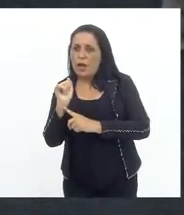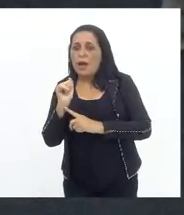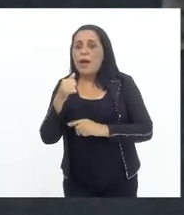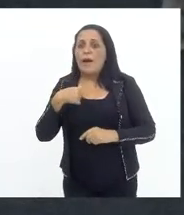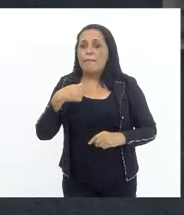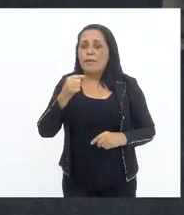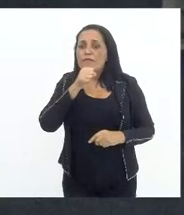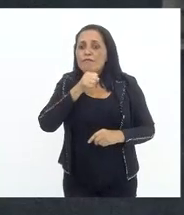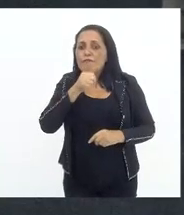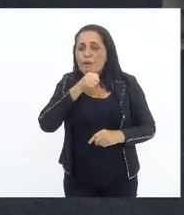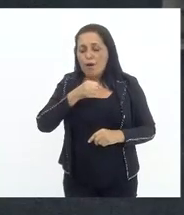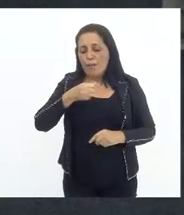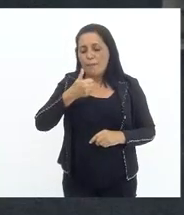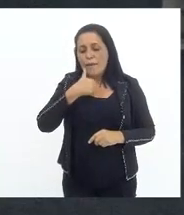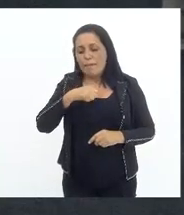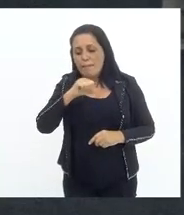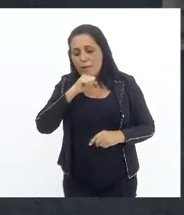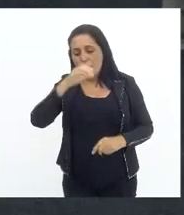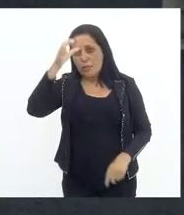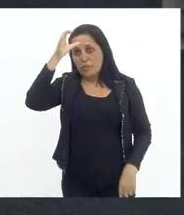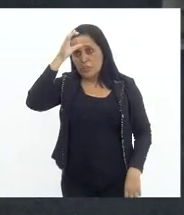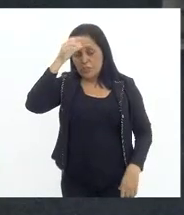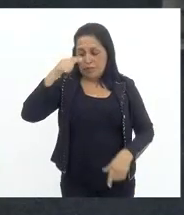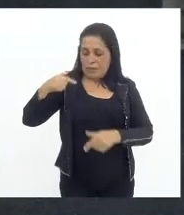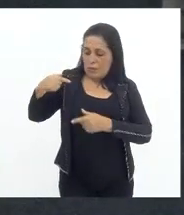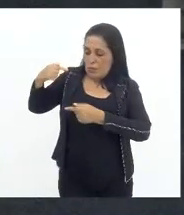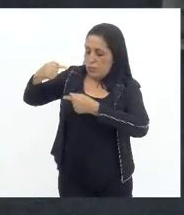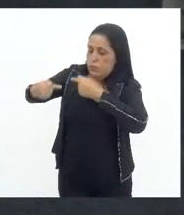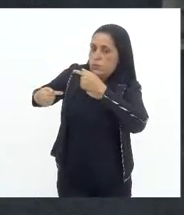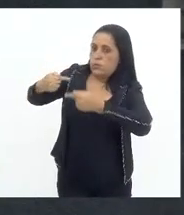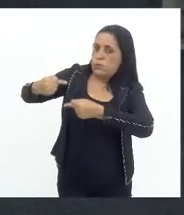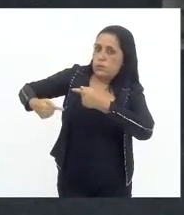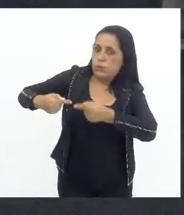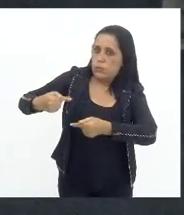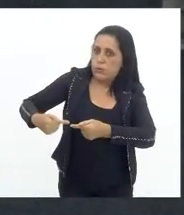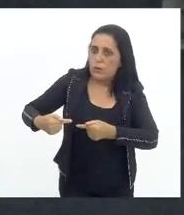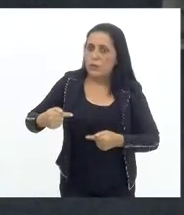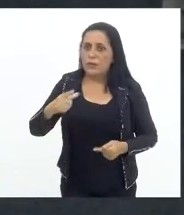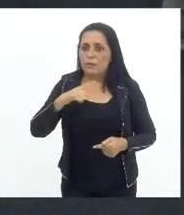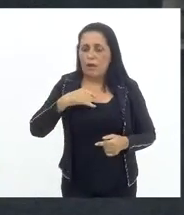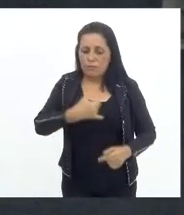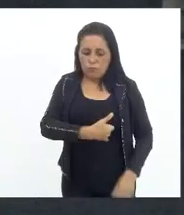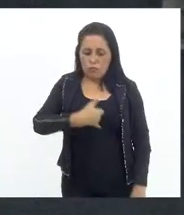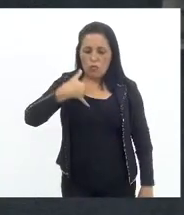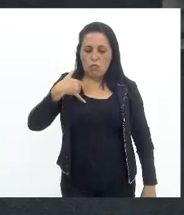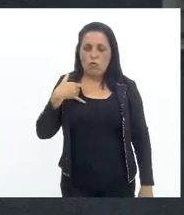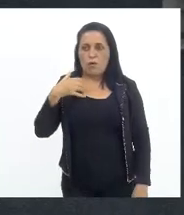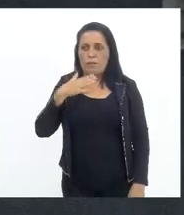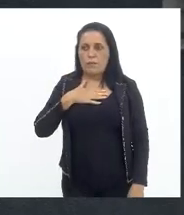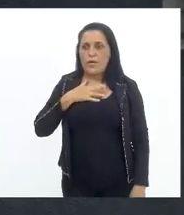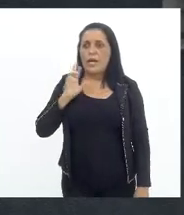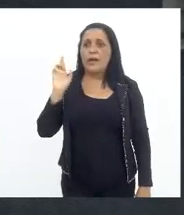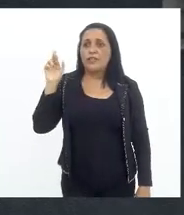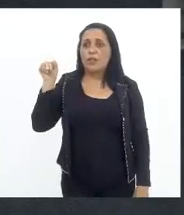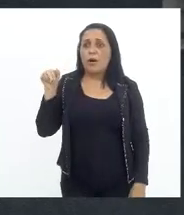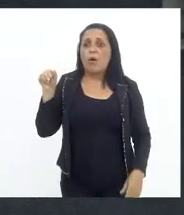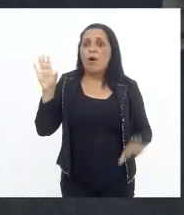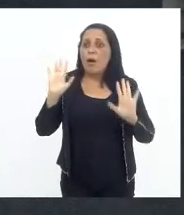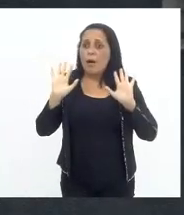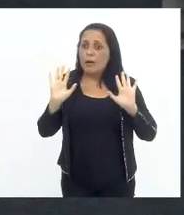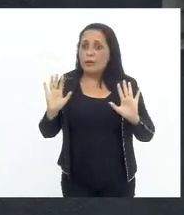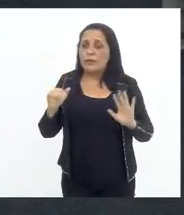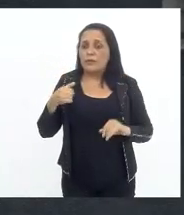mãe, minha tia. É algo que passa de geração para geração. Tenho muito orgulho da minha religião. Se bem